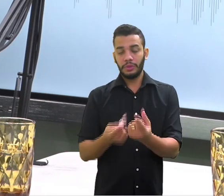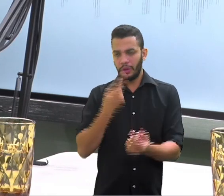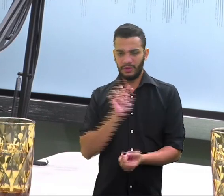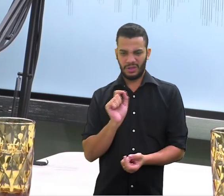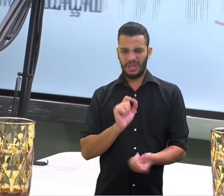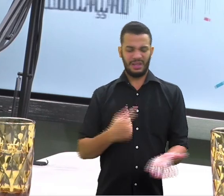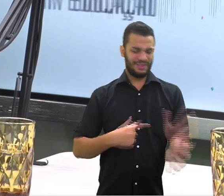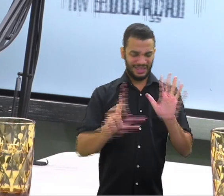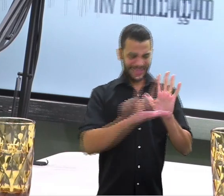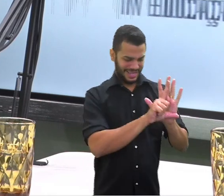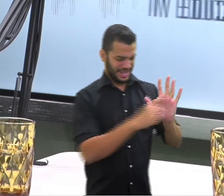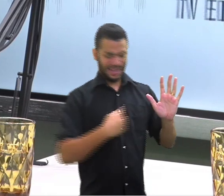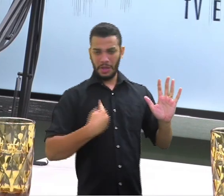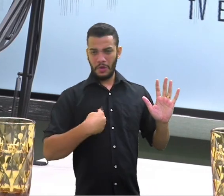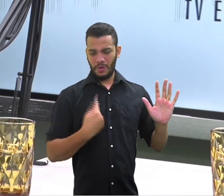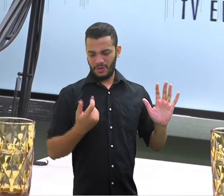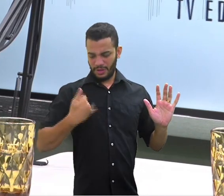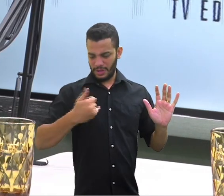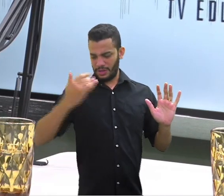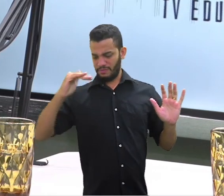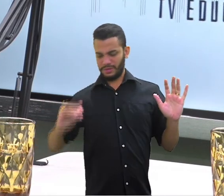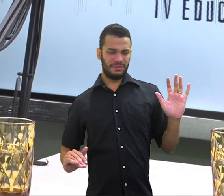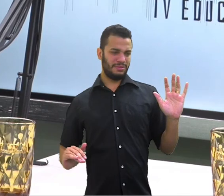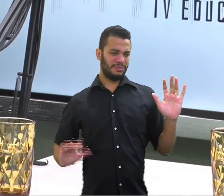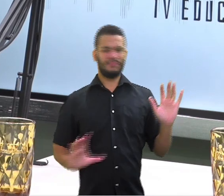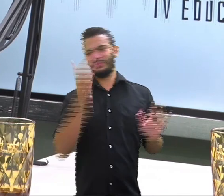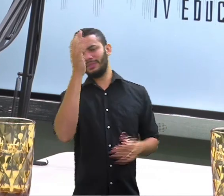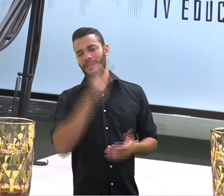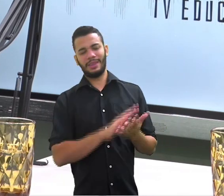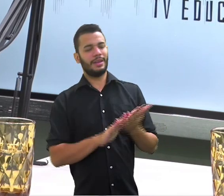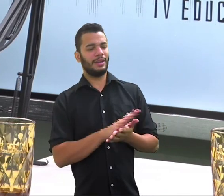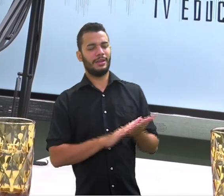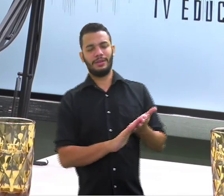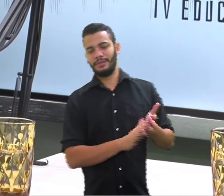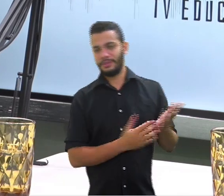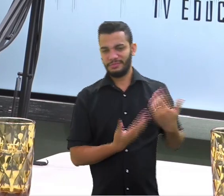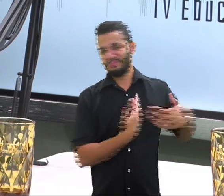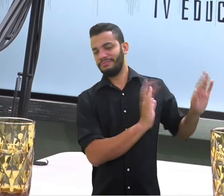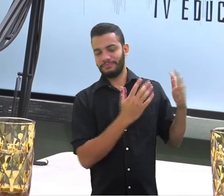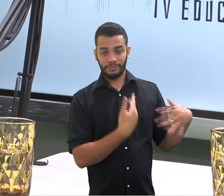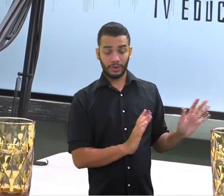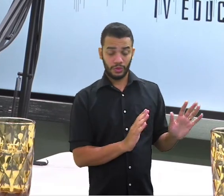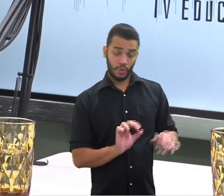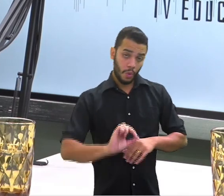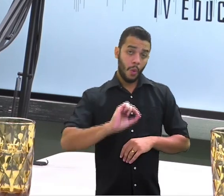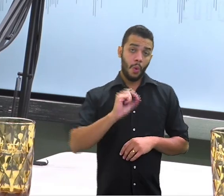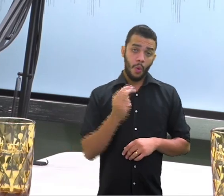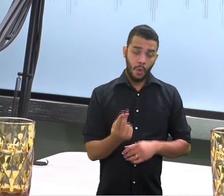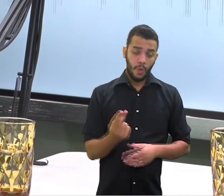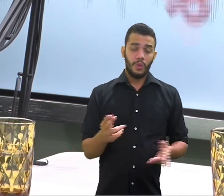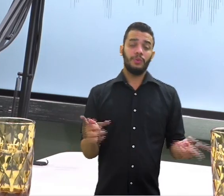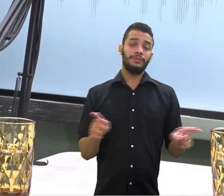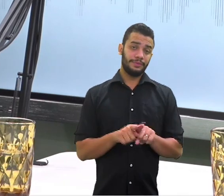vai dar nada para mim na escola, porque muitas vezes a escola tenta administrar a situação, infelizmente, na tentativa